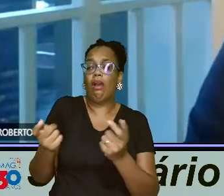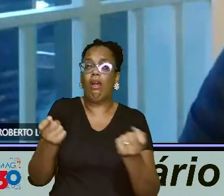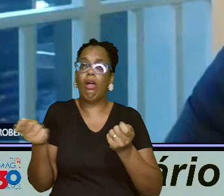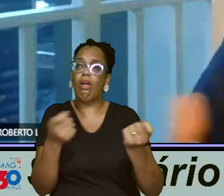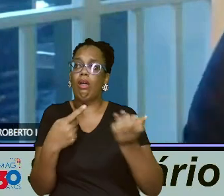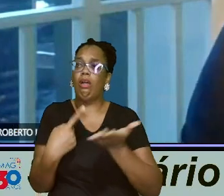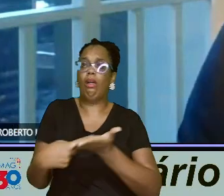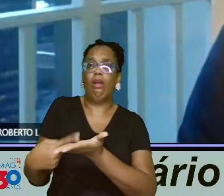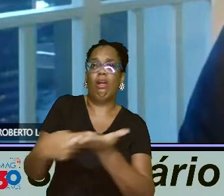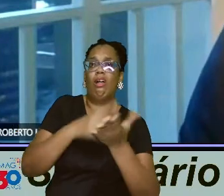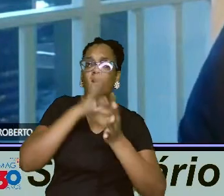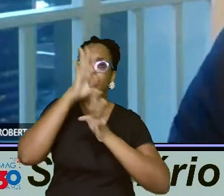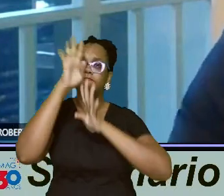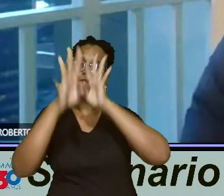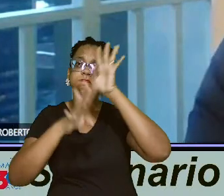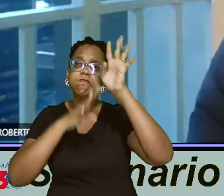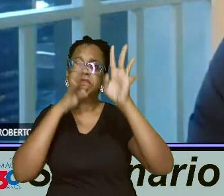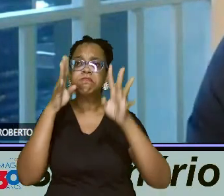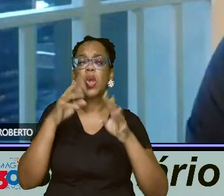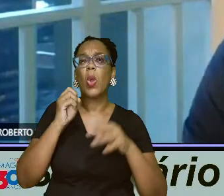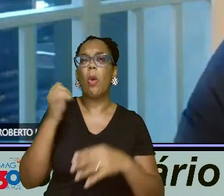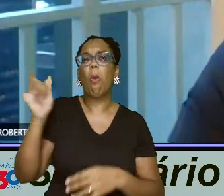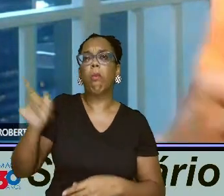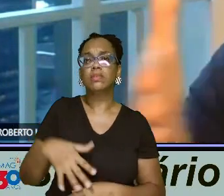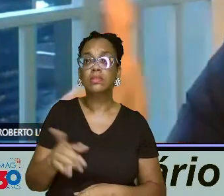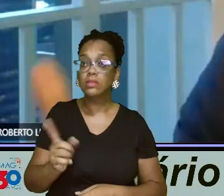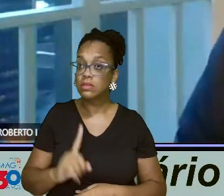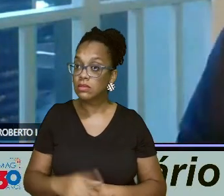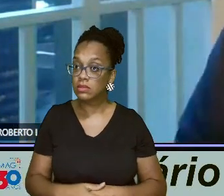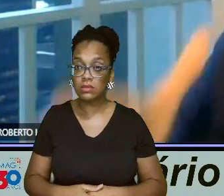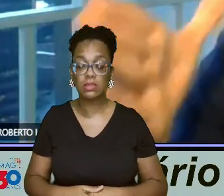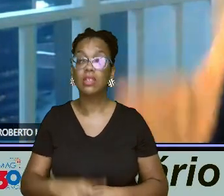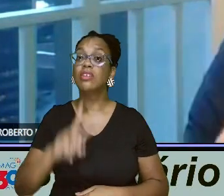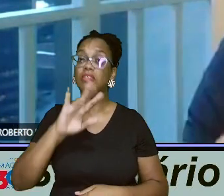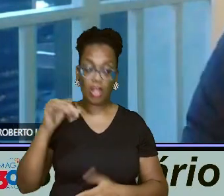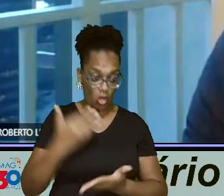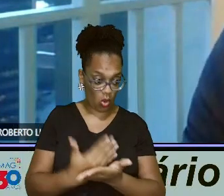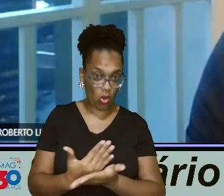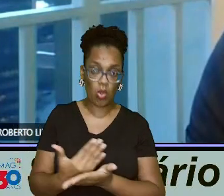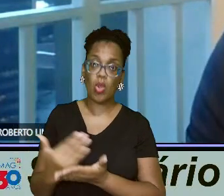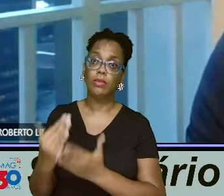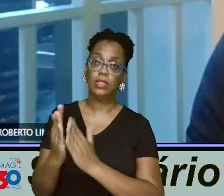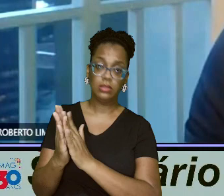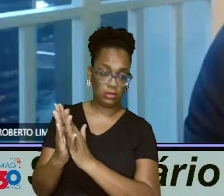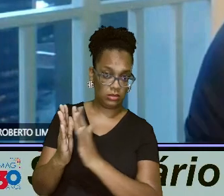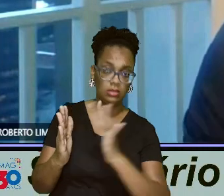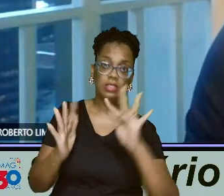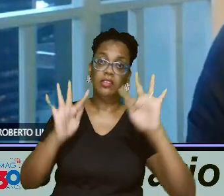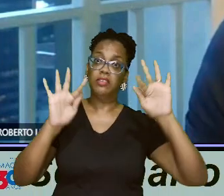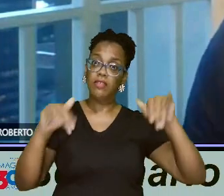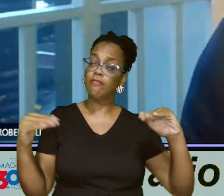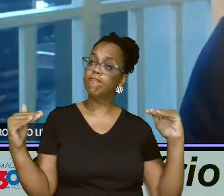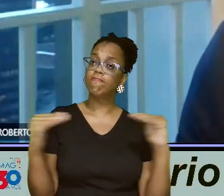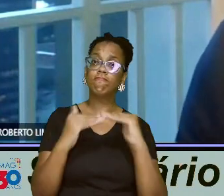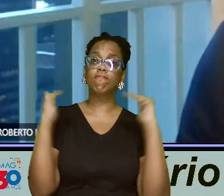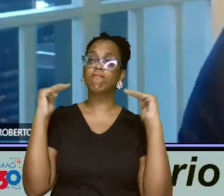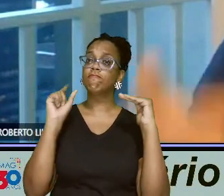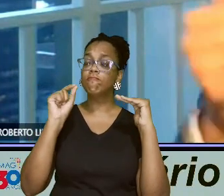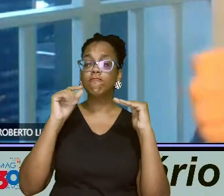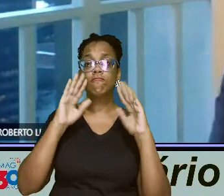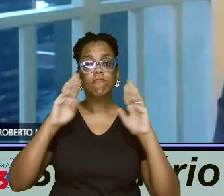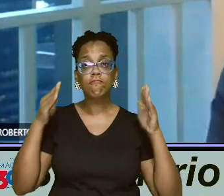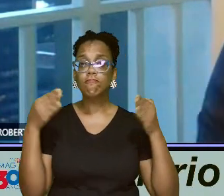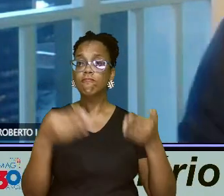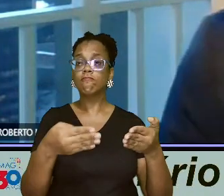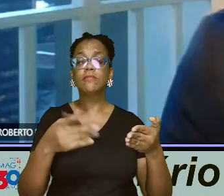levianas ou desnecessárias. Ele vai começar e vai terminar de acordo com especificidades bem